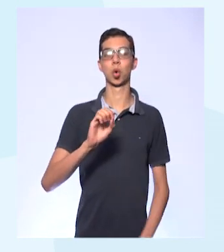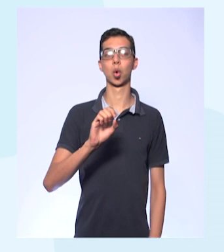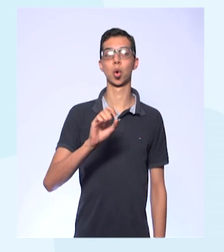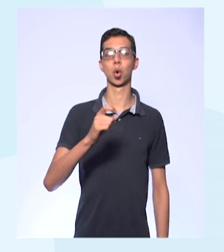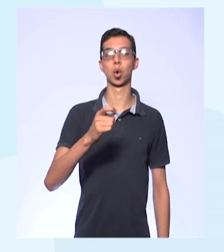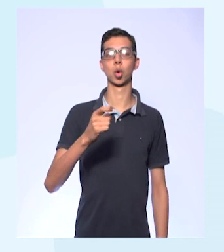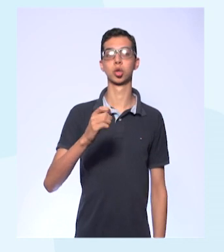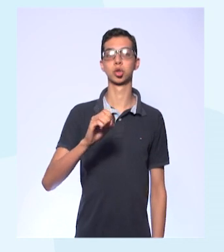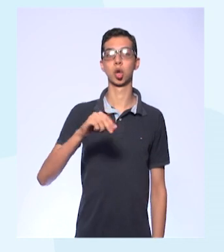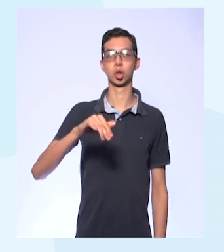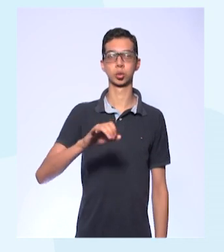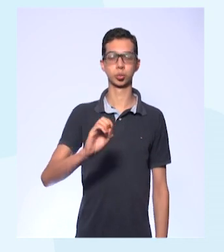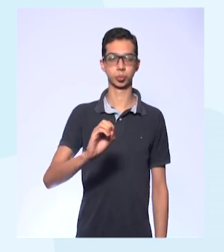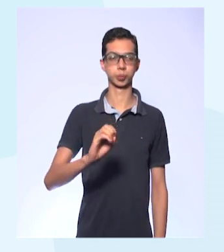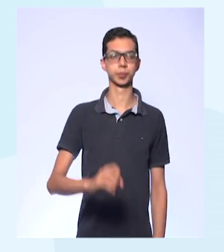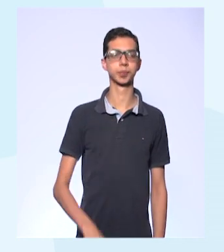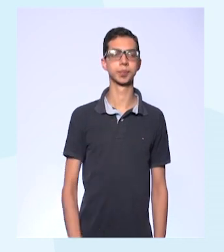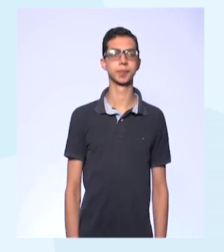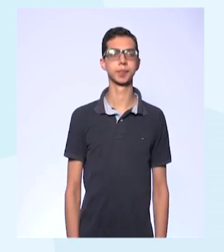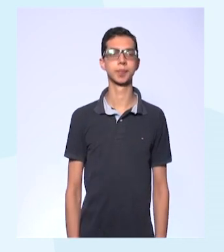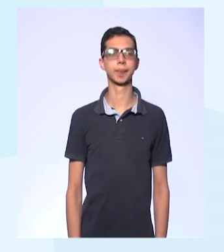parte